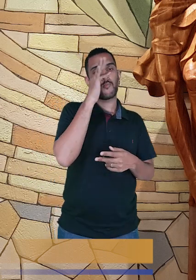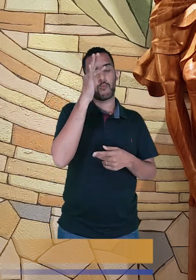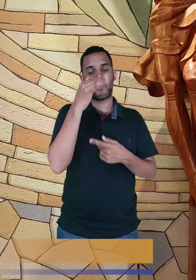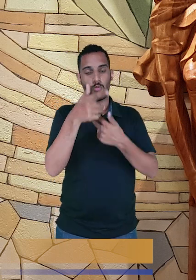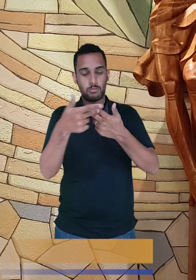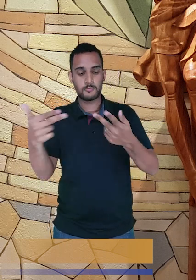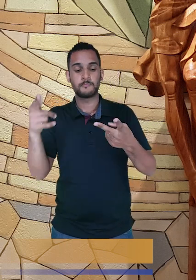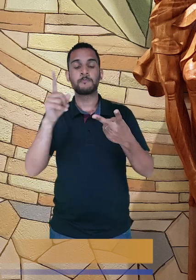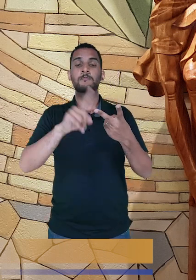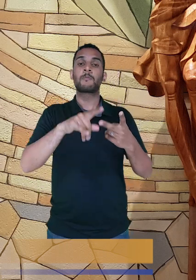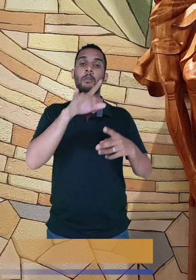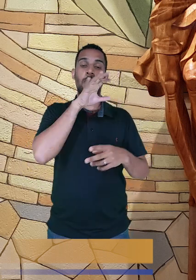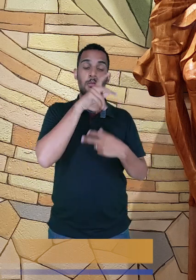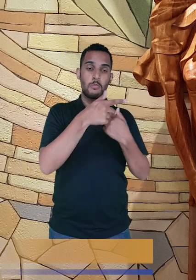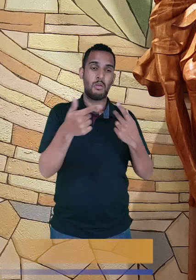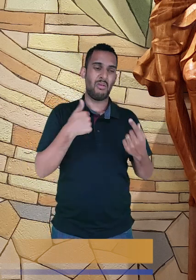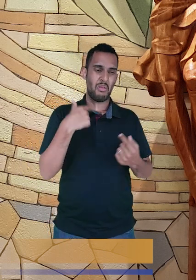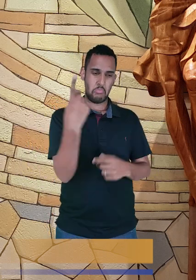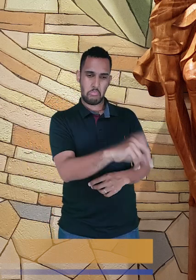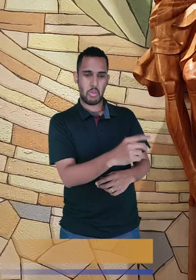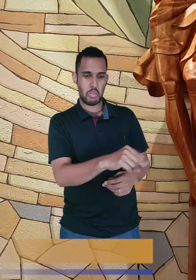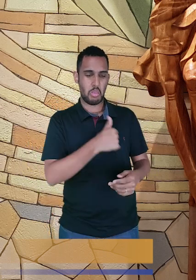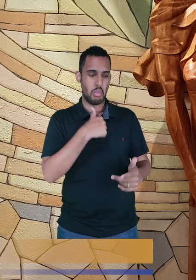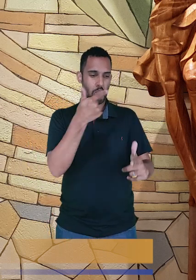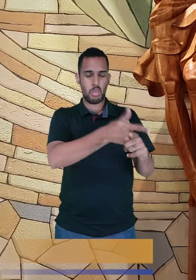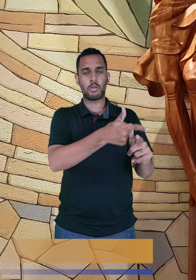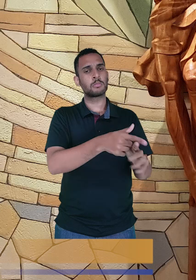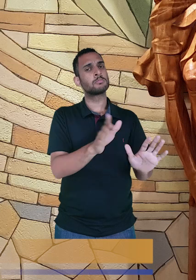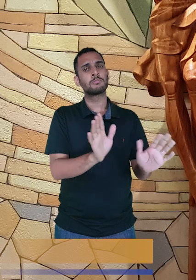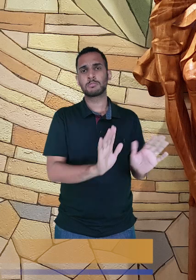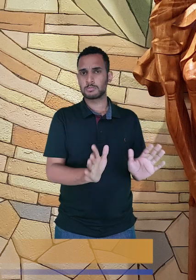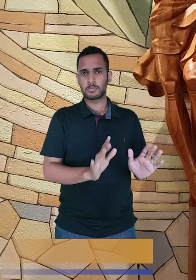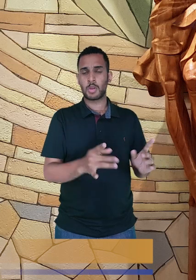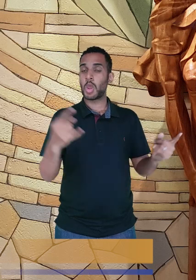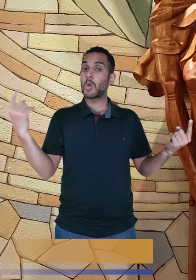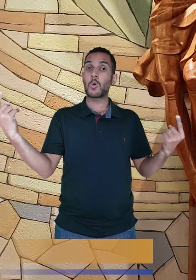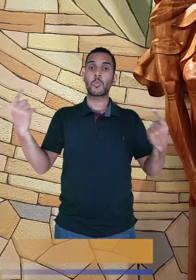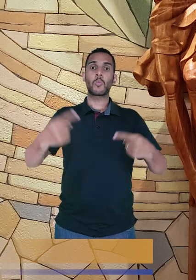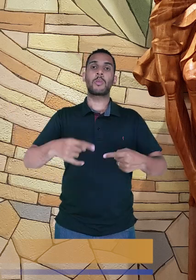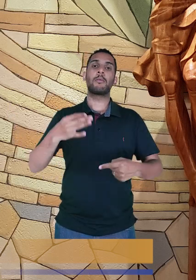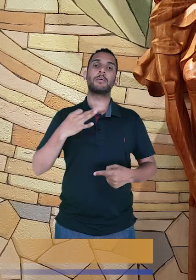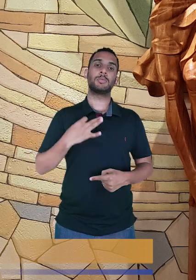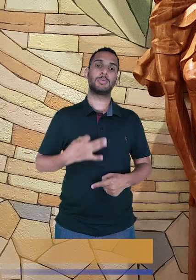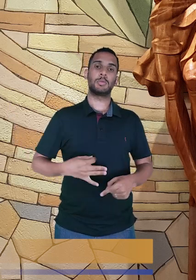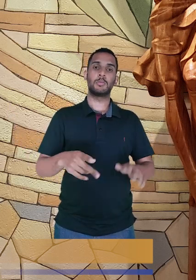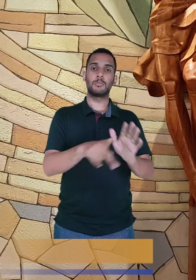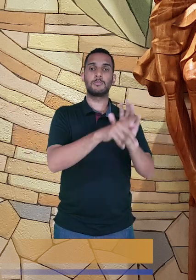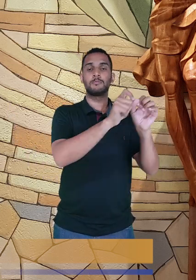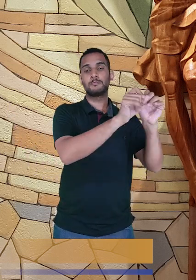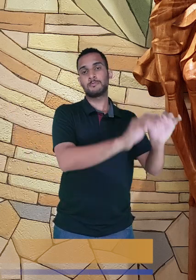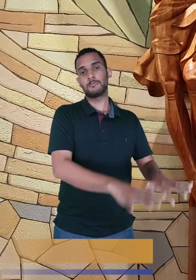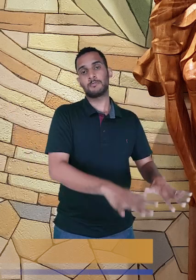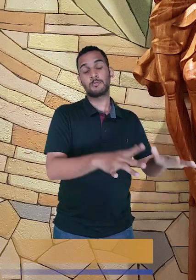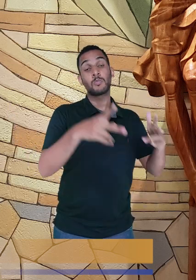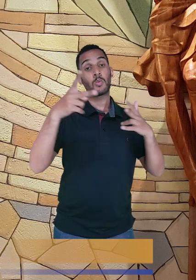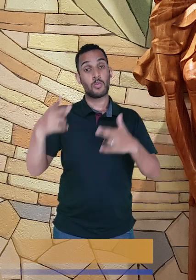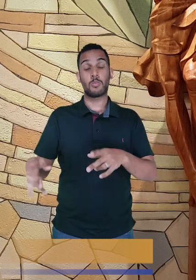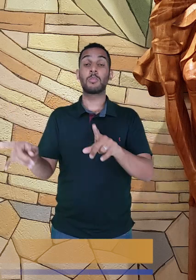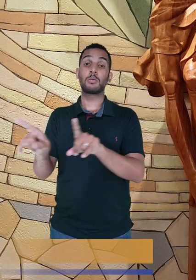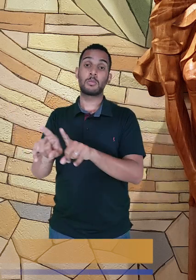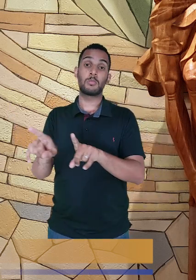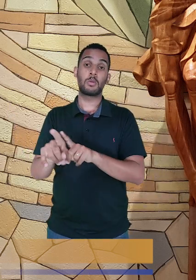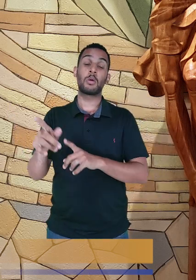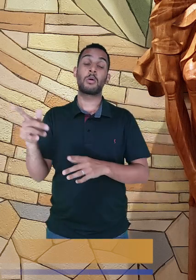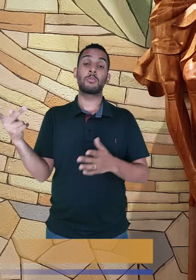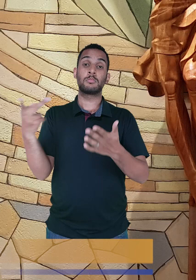utilizar e se alimentar das plantas e animais, não devemos machucá-los ou maltratá-los. Isso contradiz a dignidade da